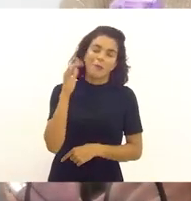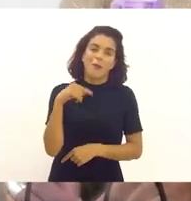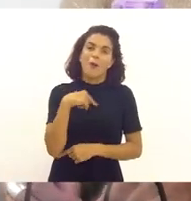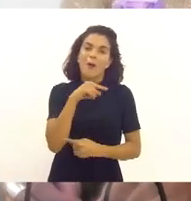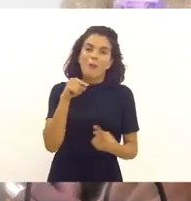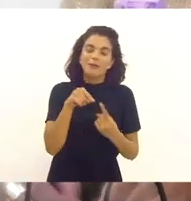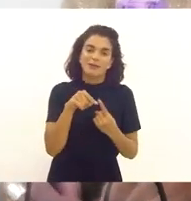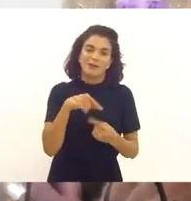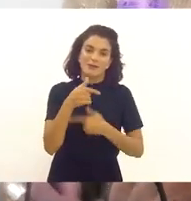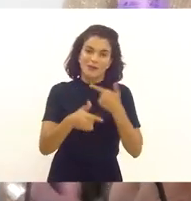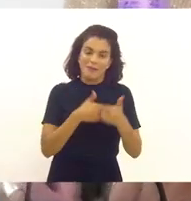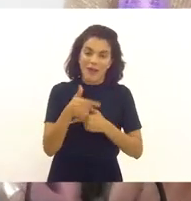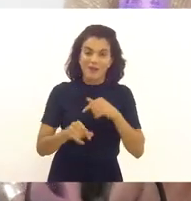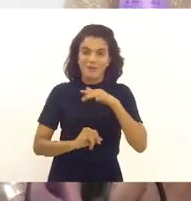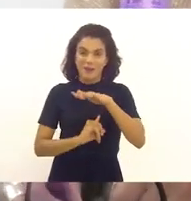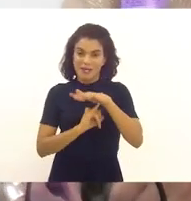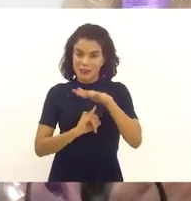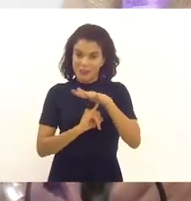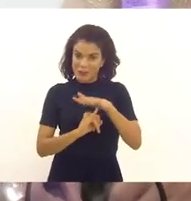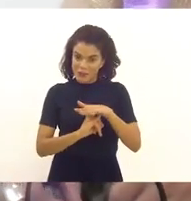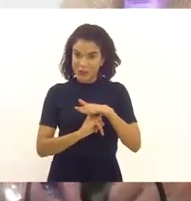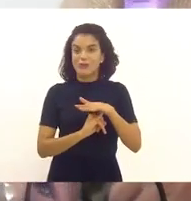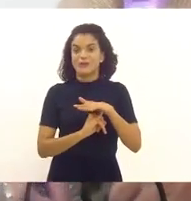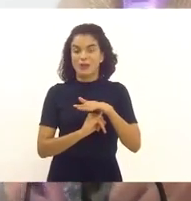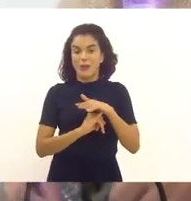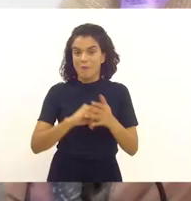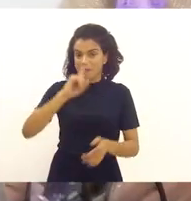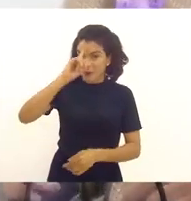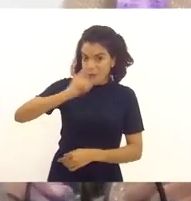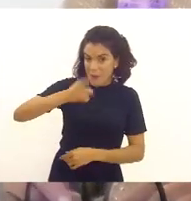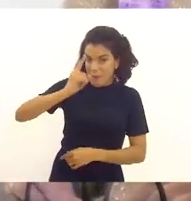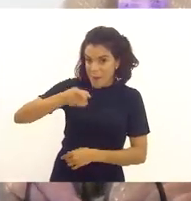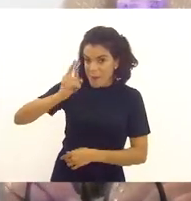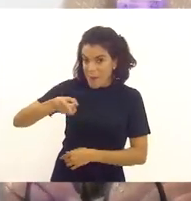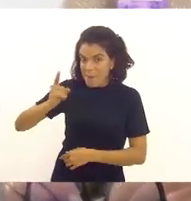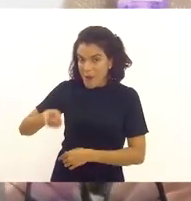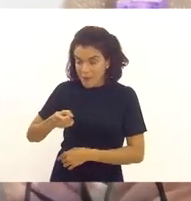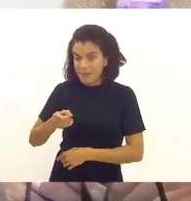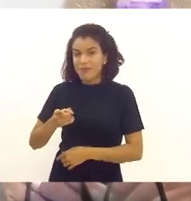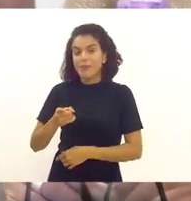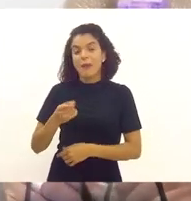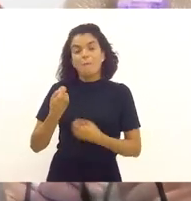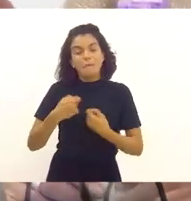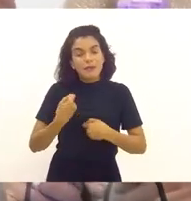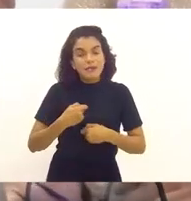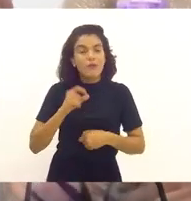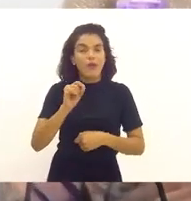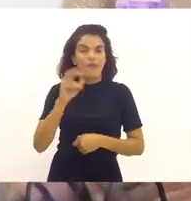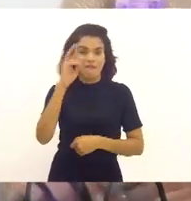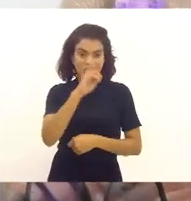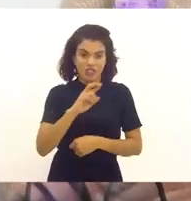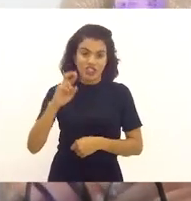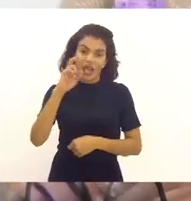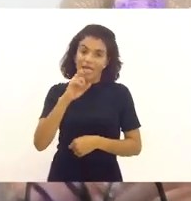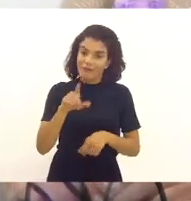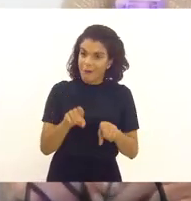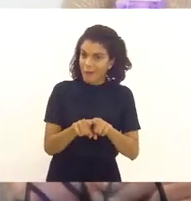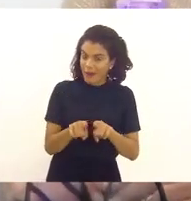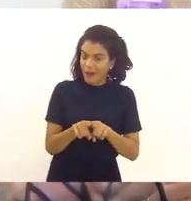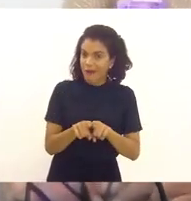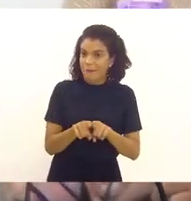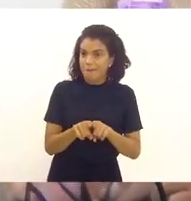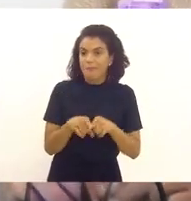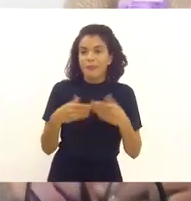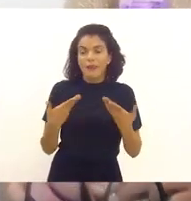fazer o que é instituição prega e que existem e desvios tem que ser apurados e responsabilizados Então nesse ponto